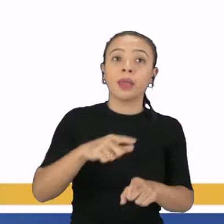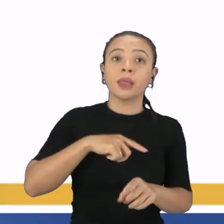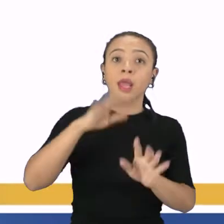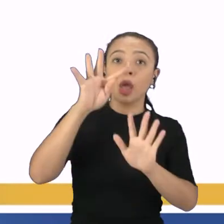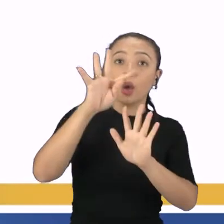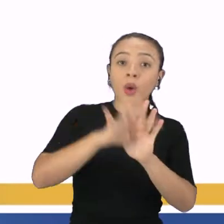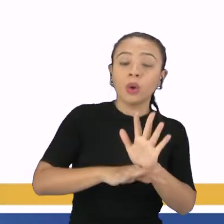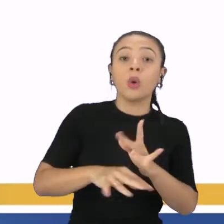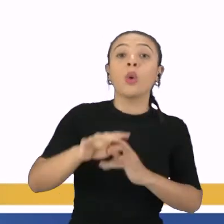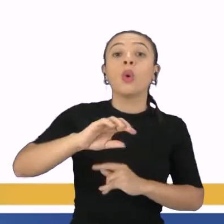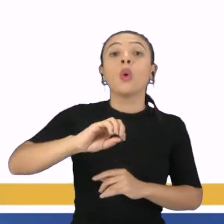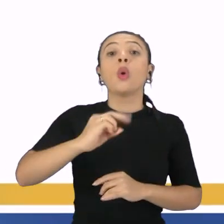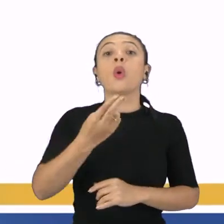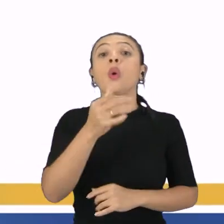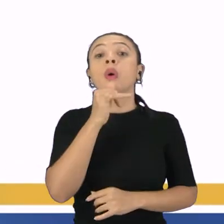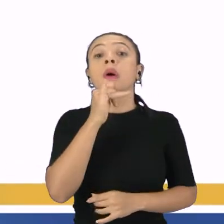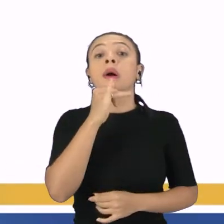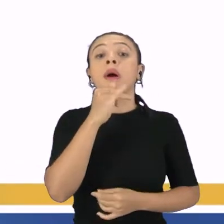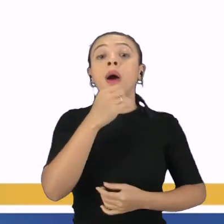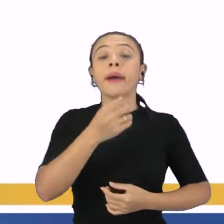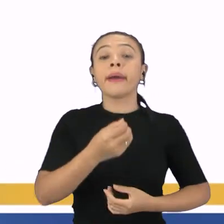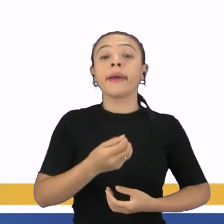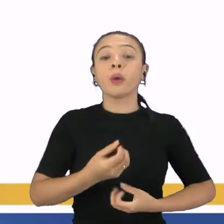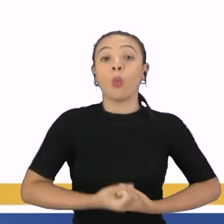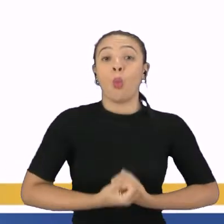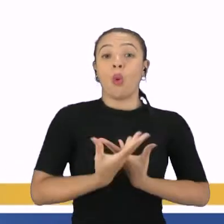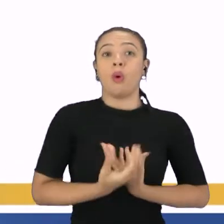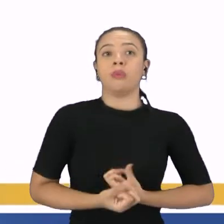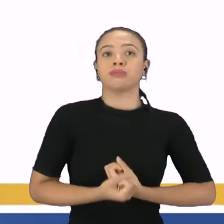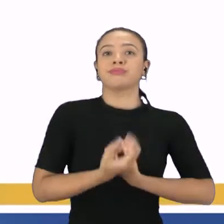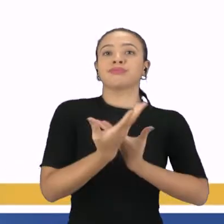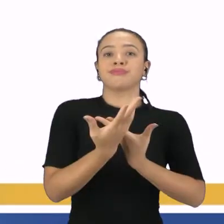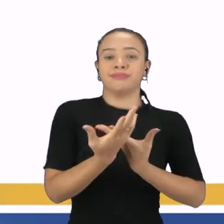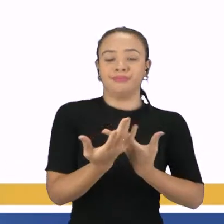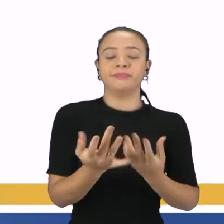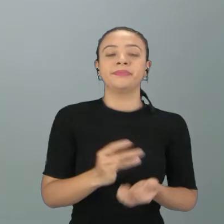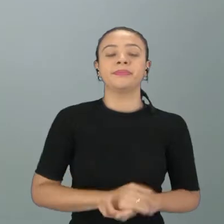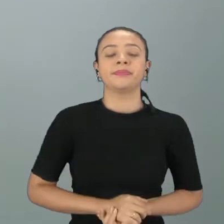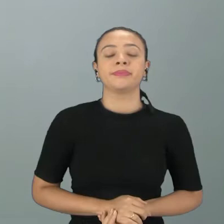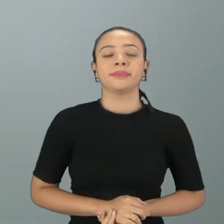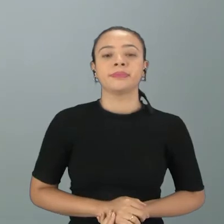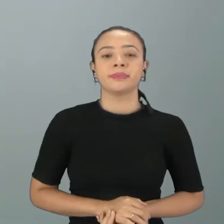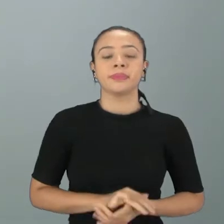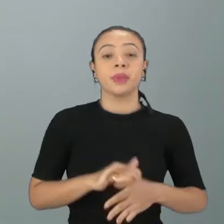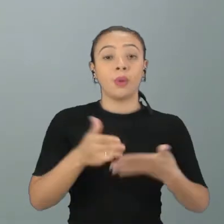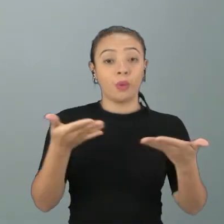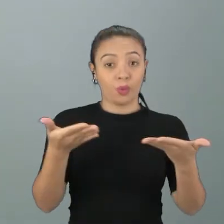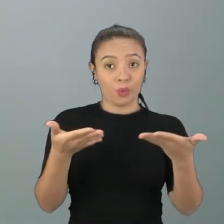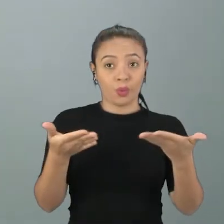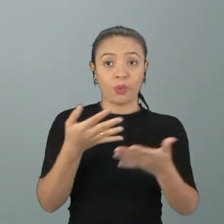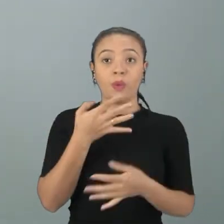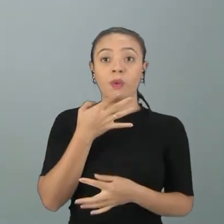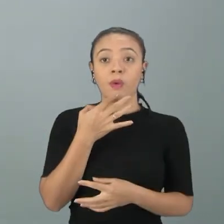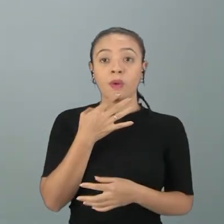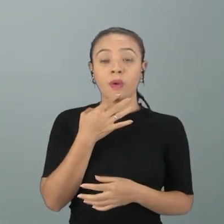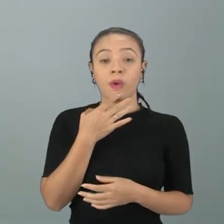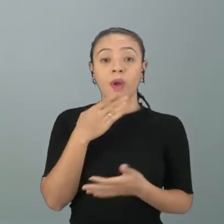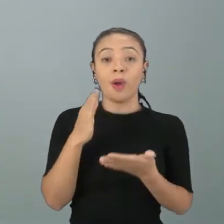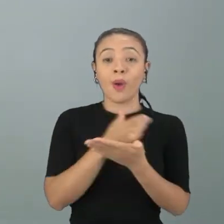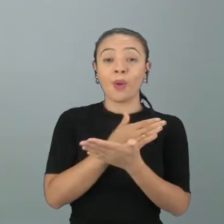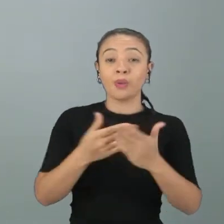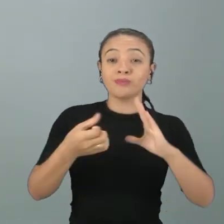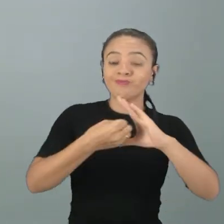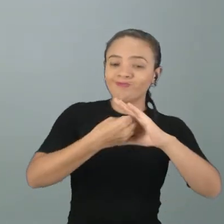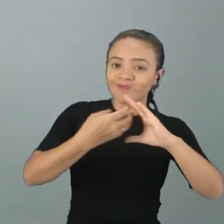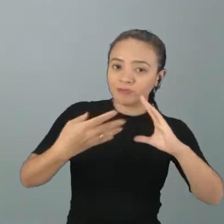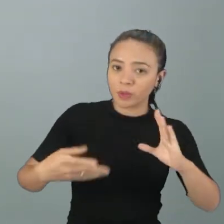o poema, bem como está descrito. Veja que agora nós vamos ver um pouquinho das características do